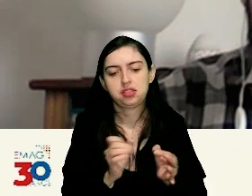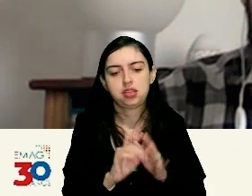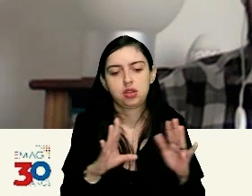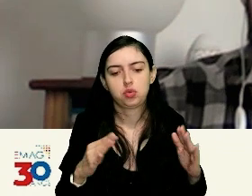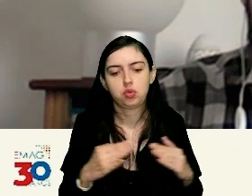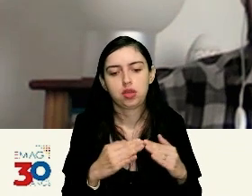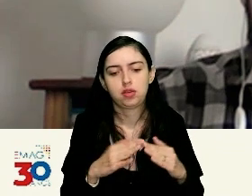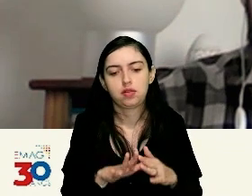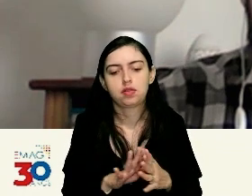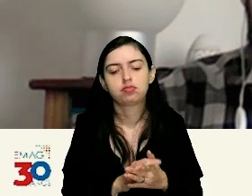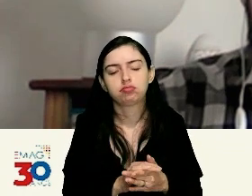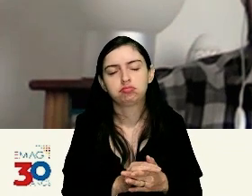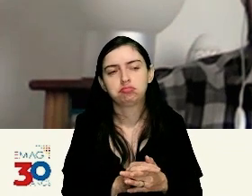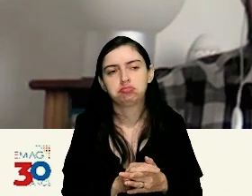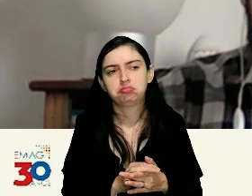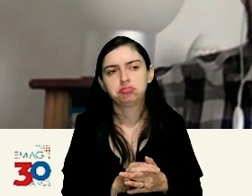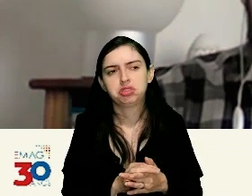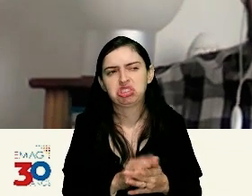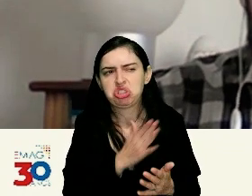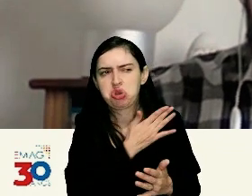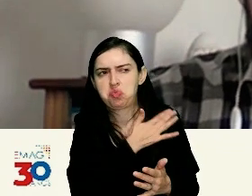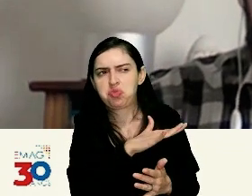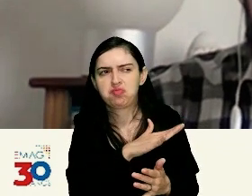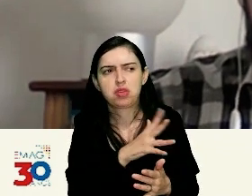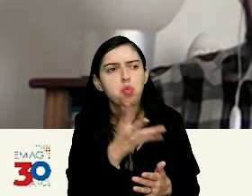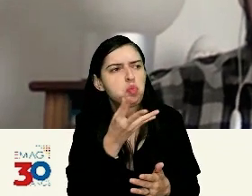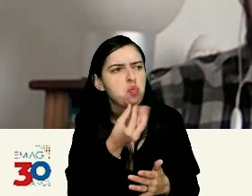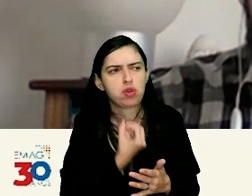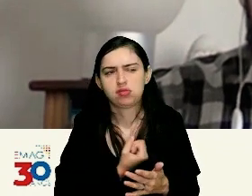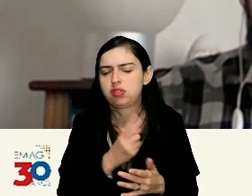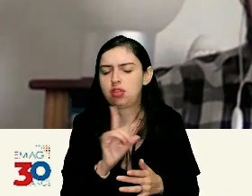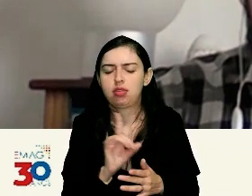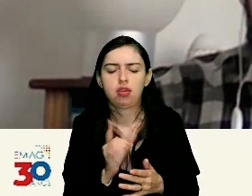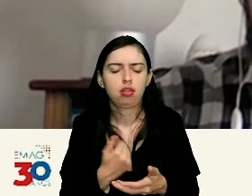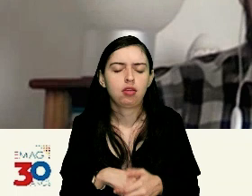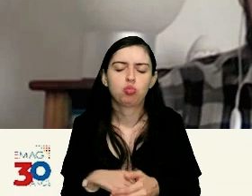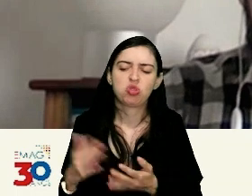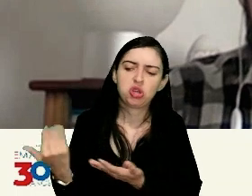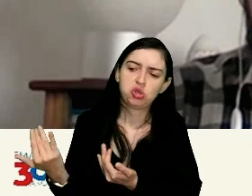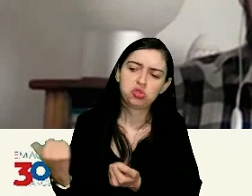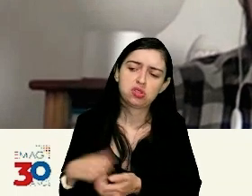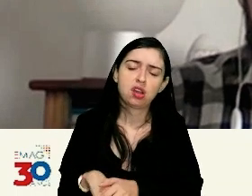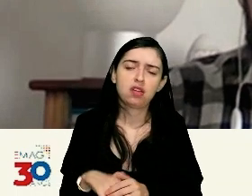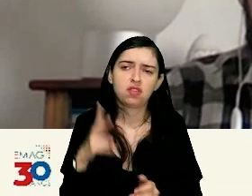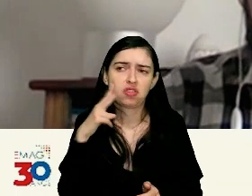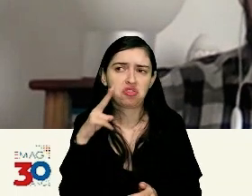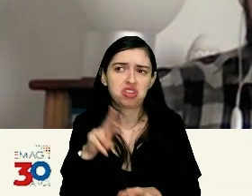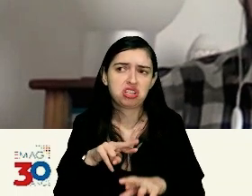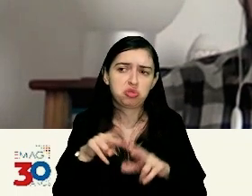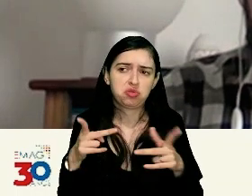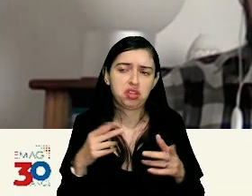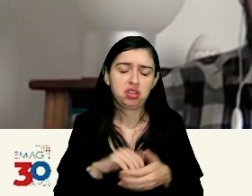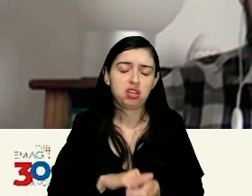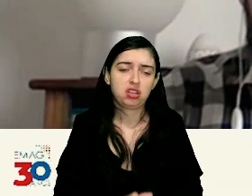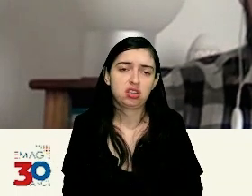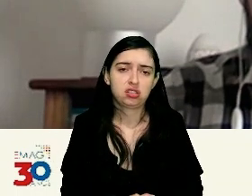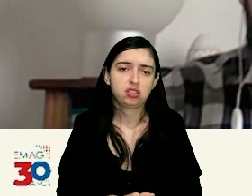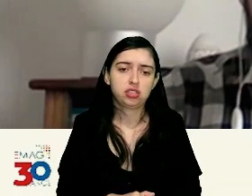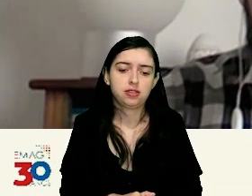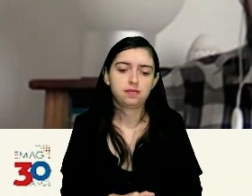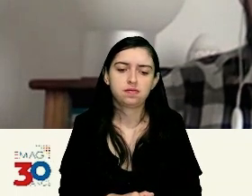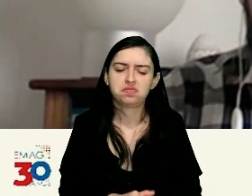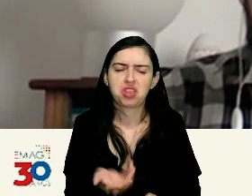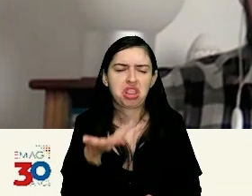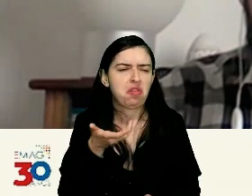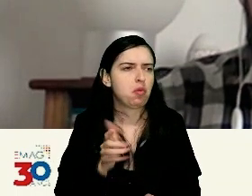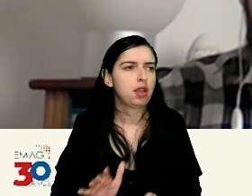coisa muito machista que eu nunca aceitei desde moleque, né? Eu já tinha essa visão. E aí eu falei assim, eu não quero isso para mim, eu